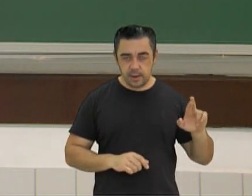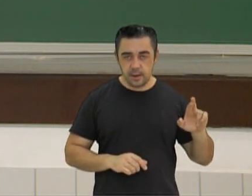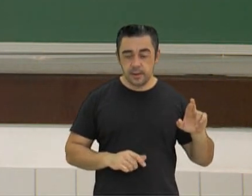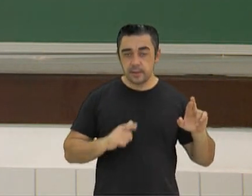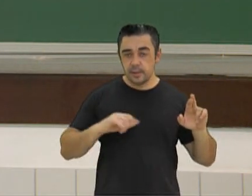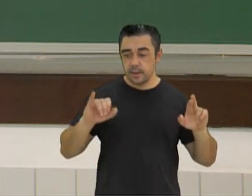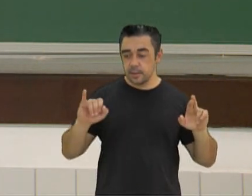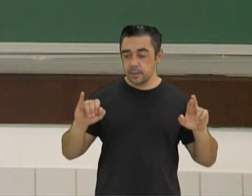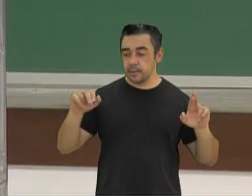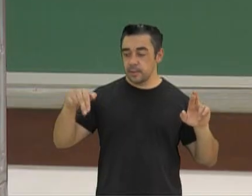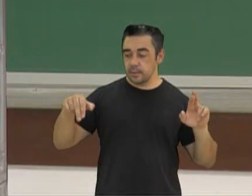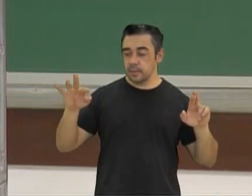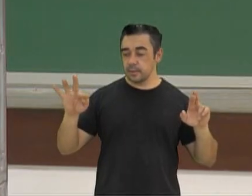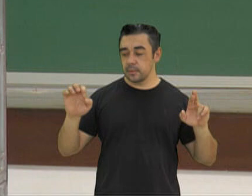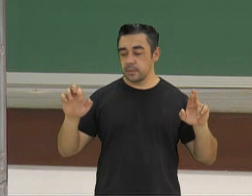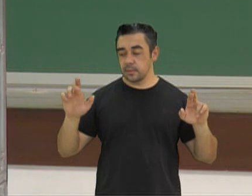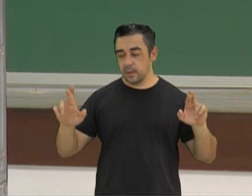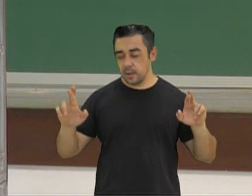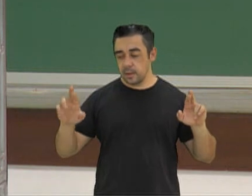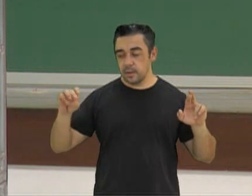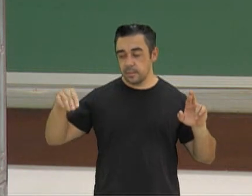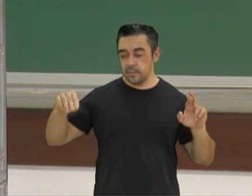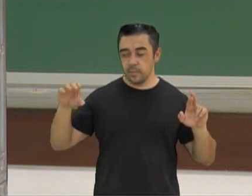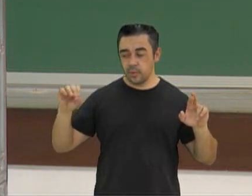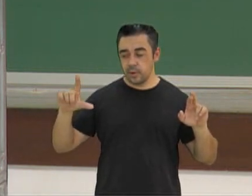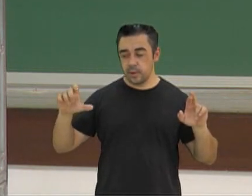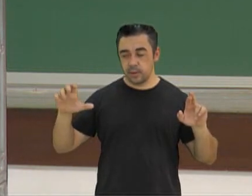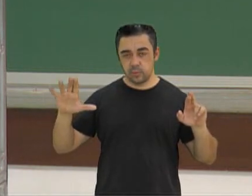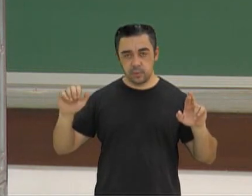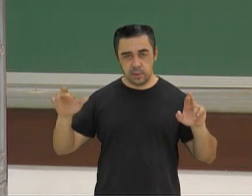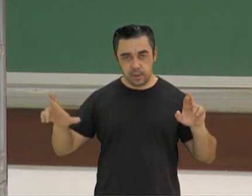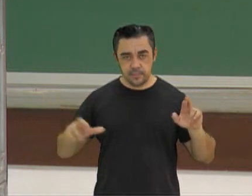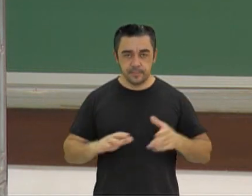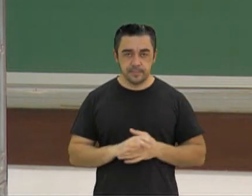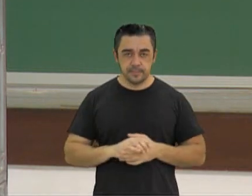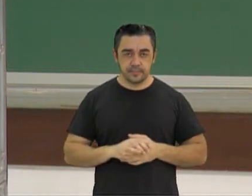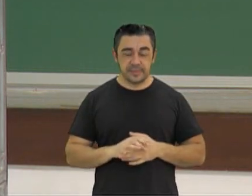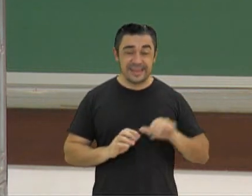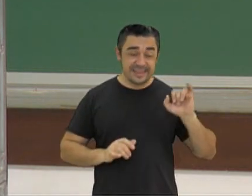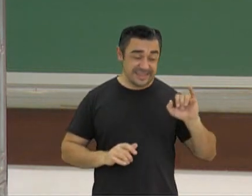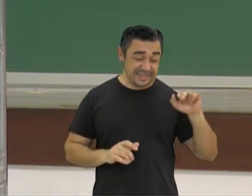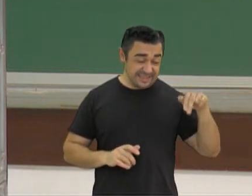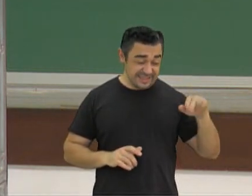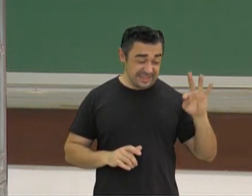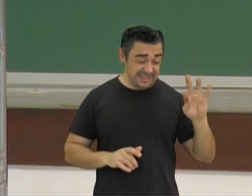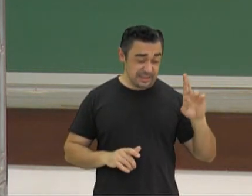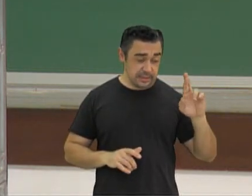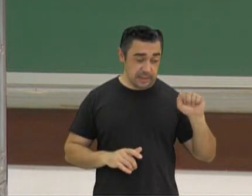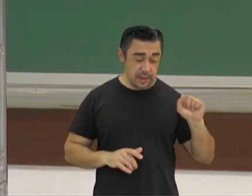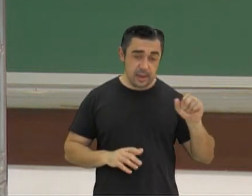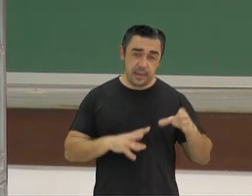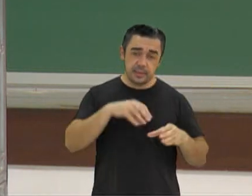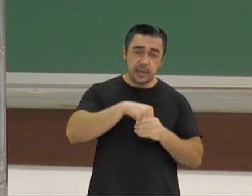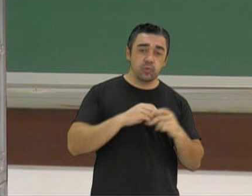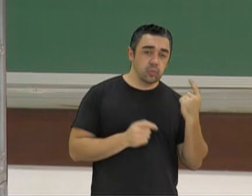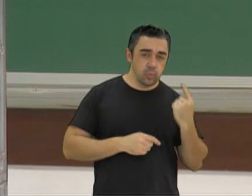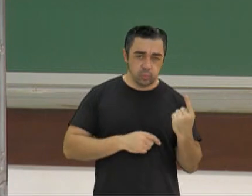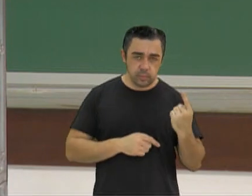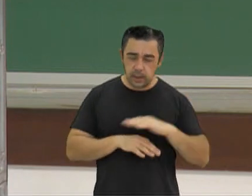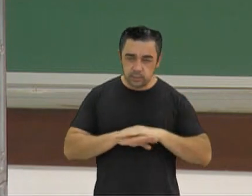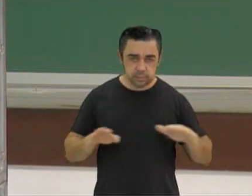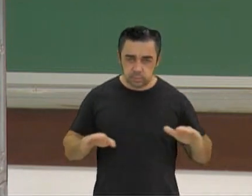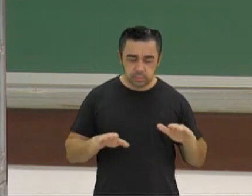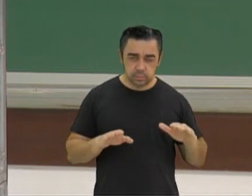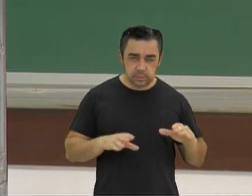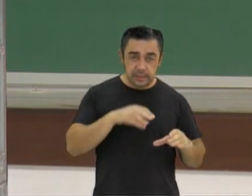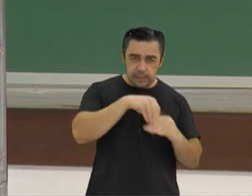intermolecular, certo? Na intra é dentro de uma única molécula,